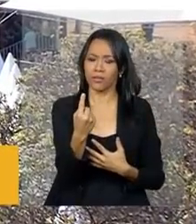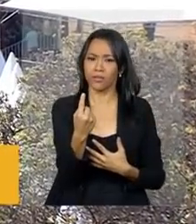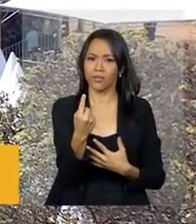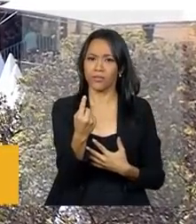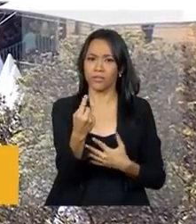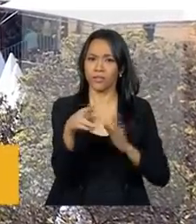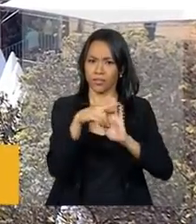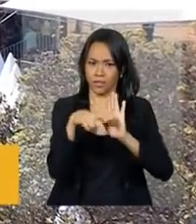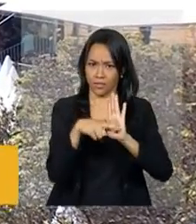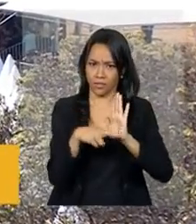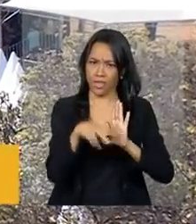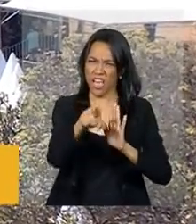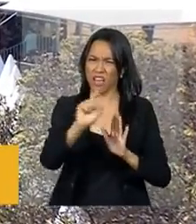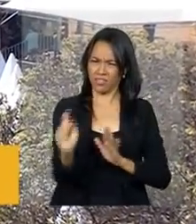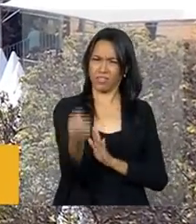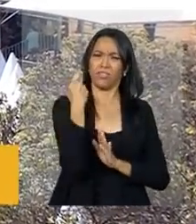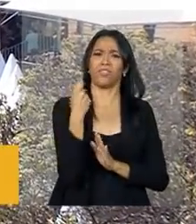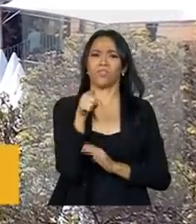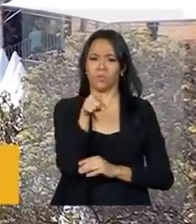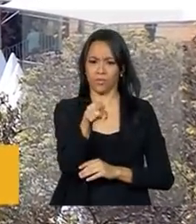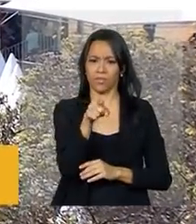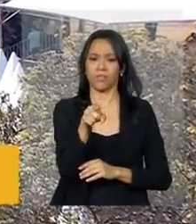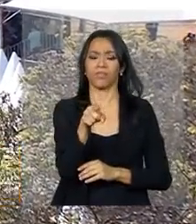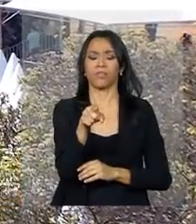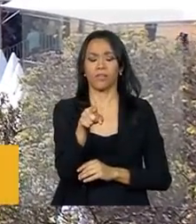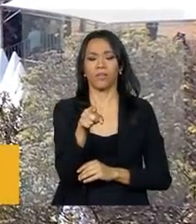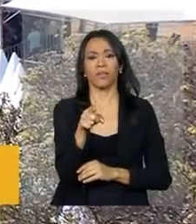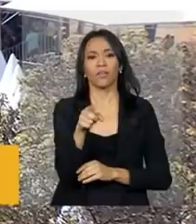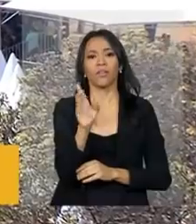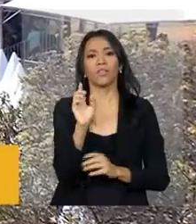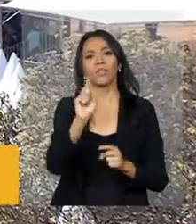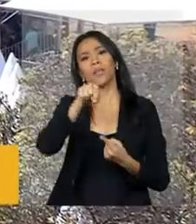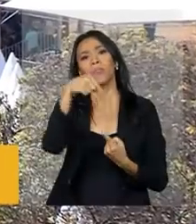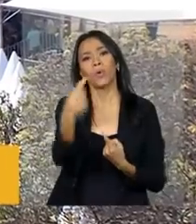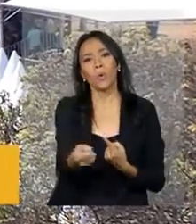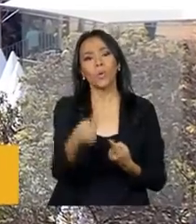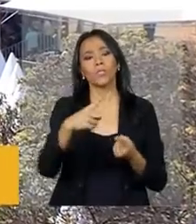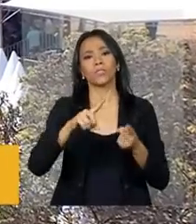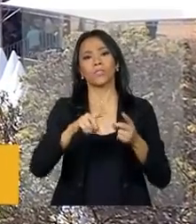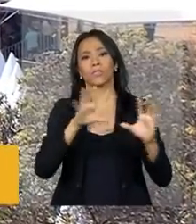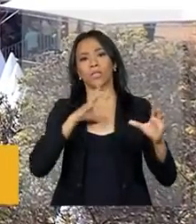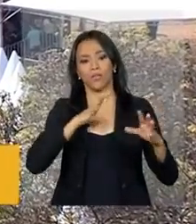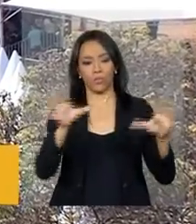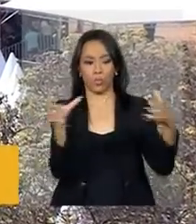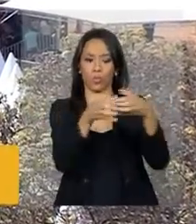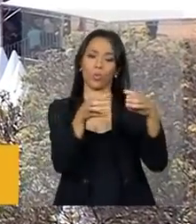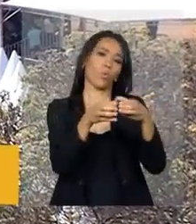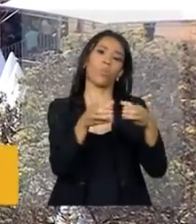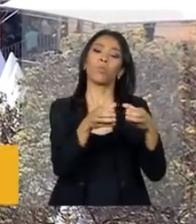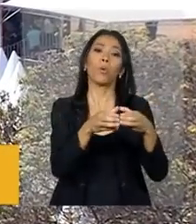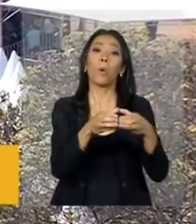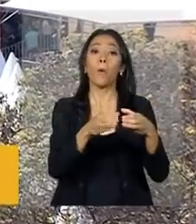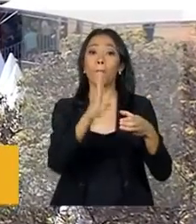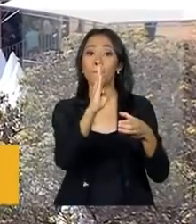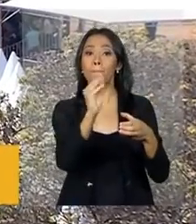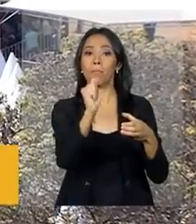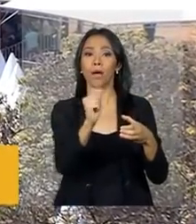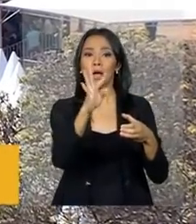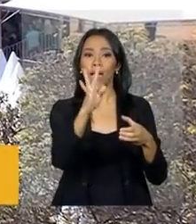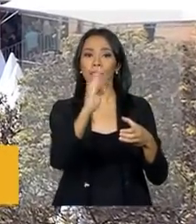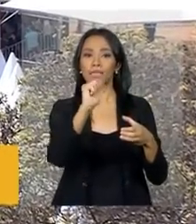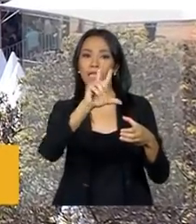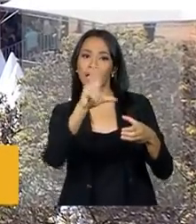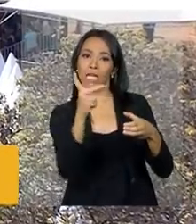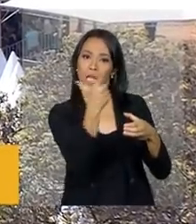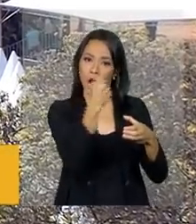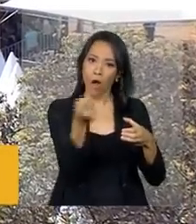Do exército é o mais antigo, né? Junto depois com o batalhão da Guarda Presidencial, são